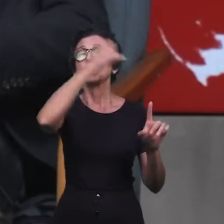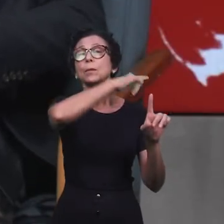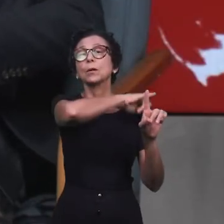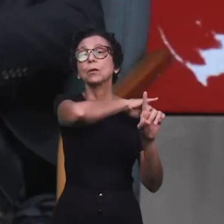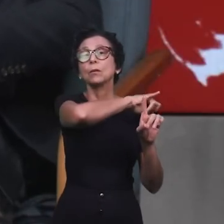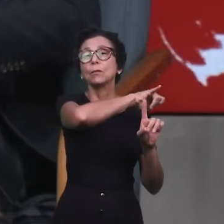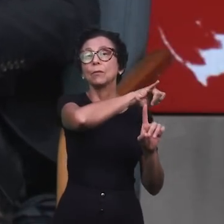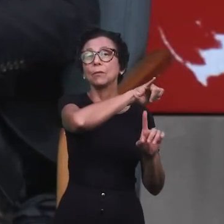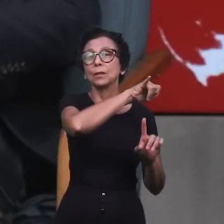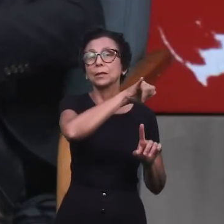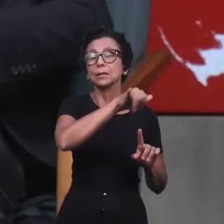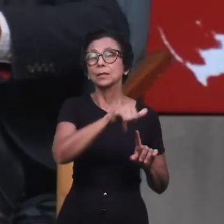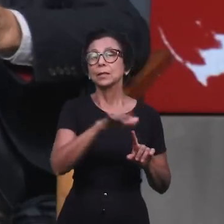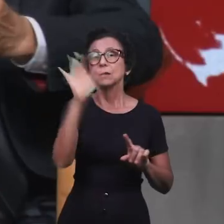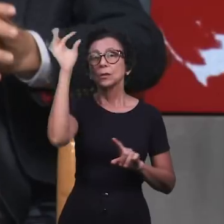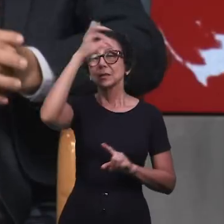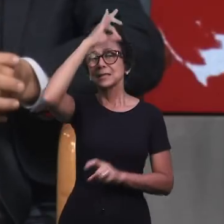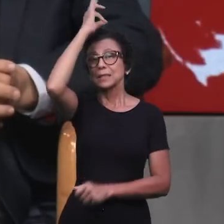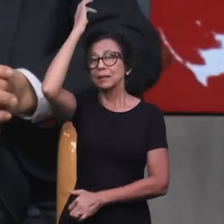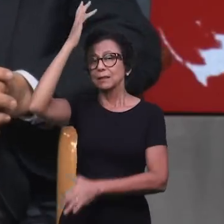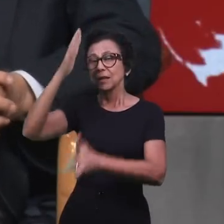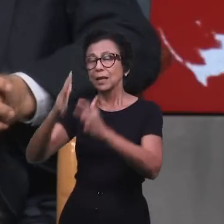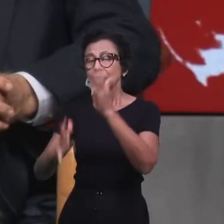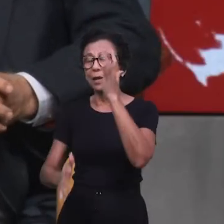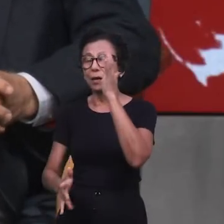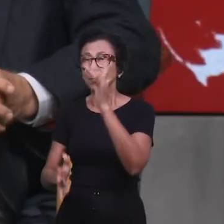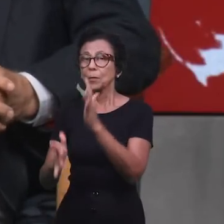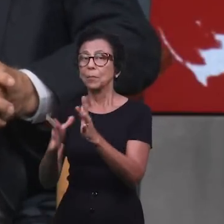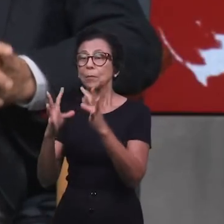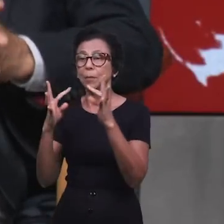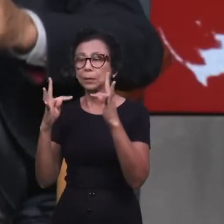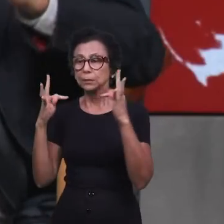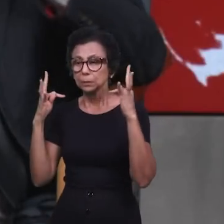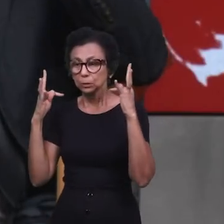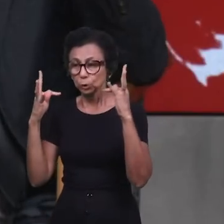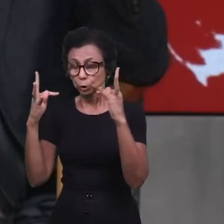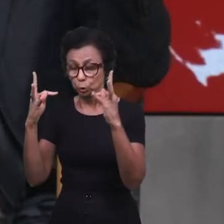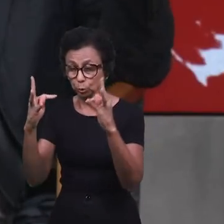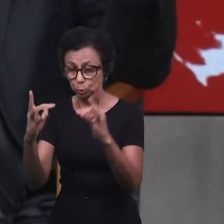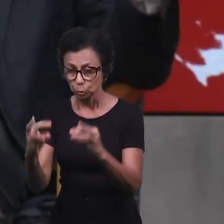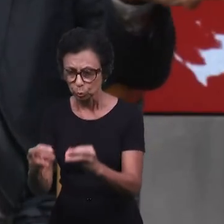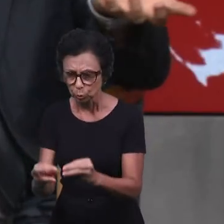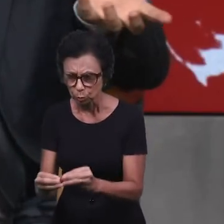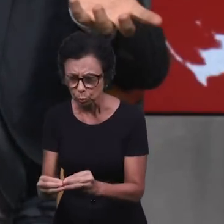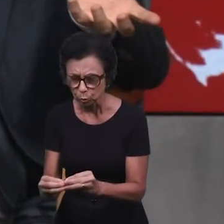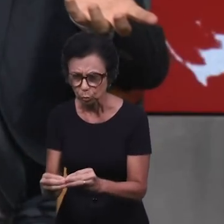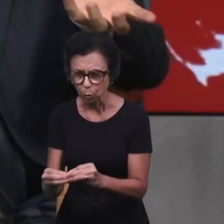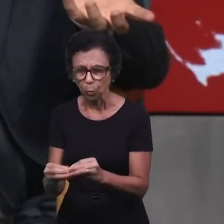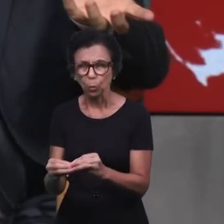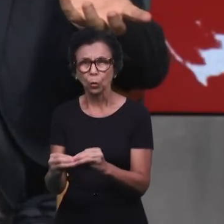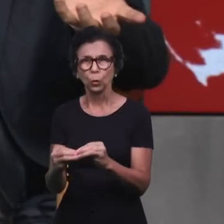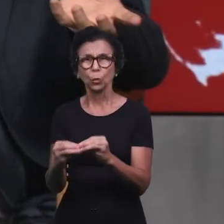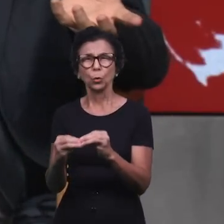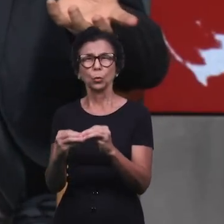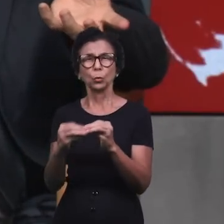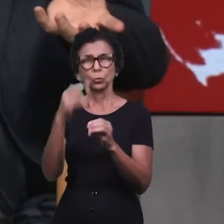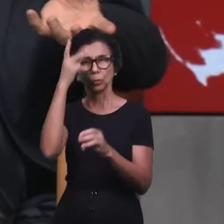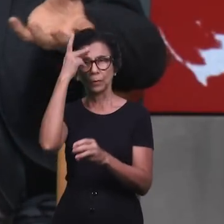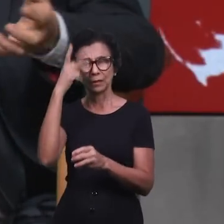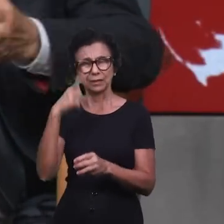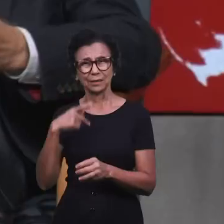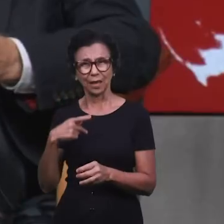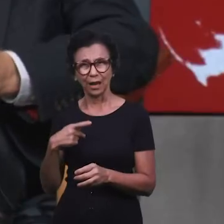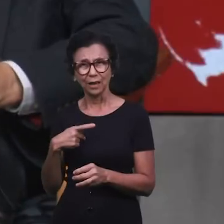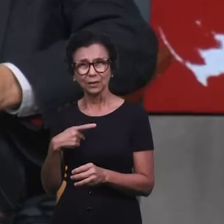sobre toda a carne. O que é toda a carne? Será que o mundo todo receberia o